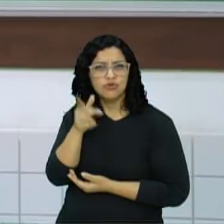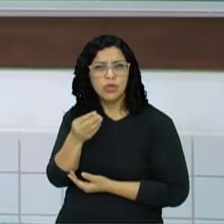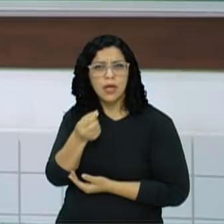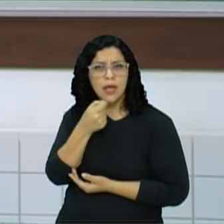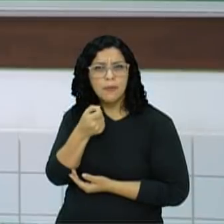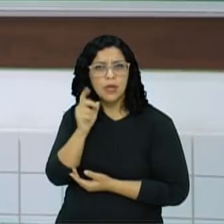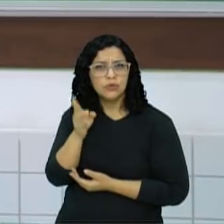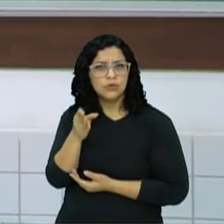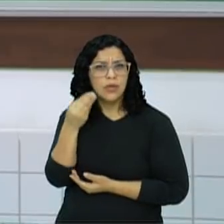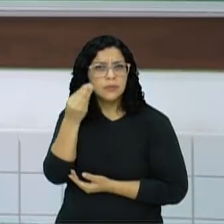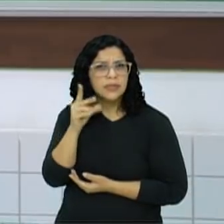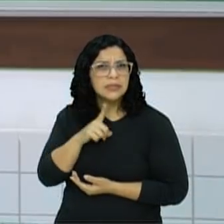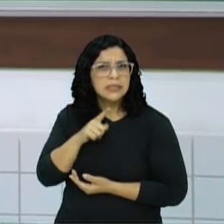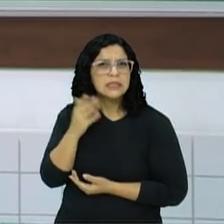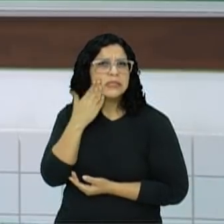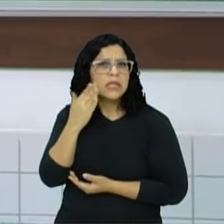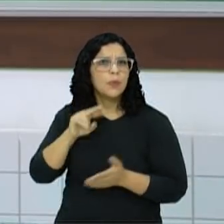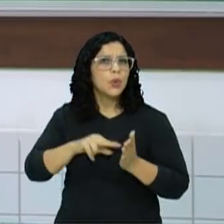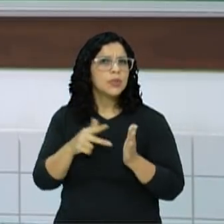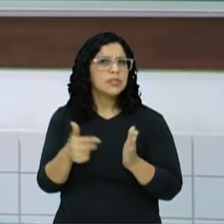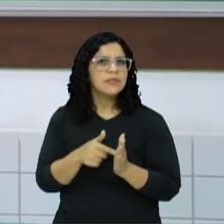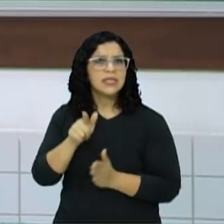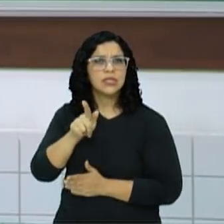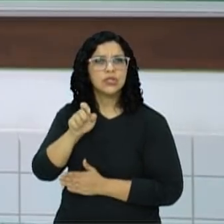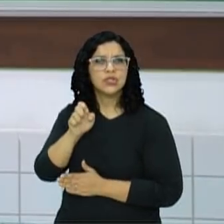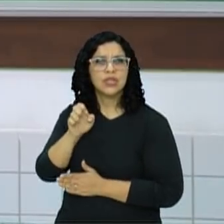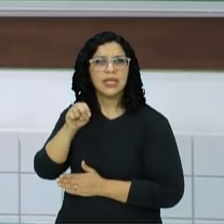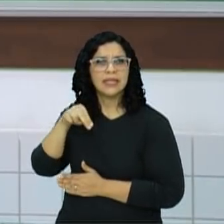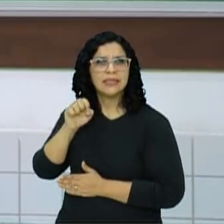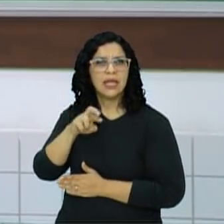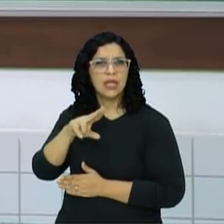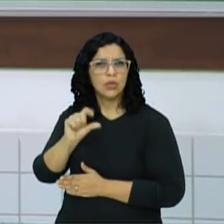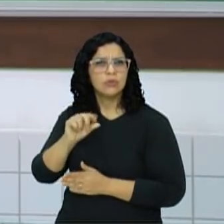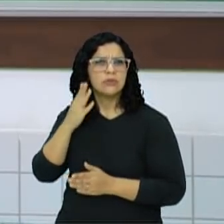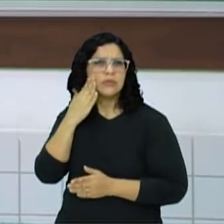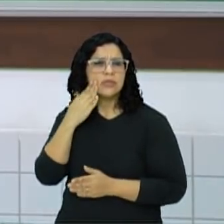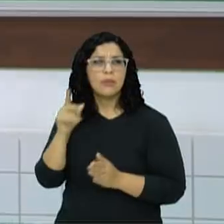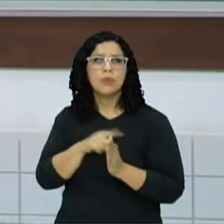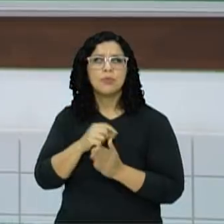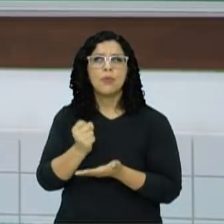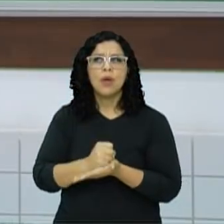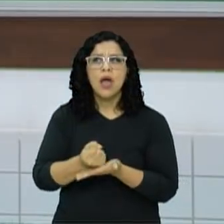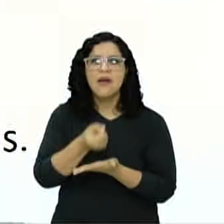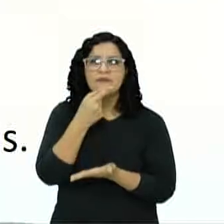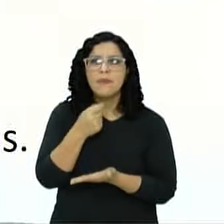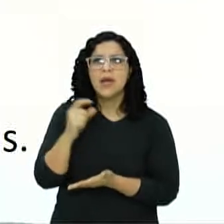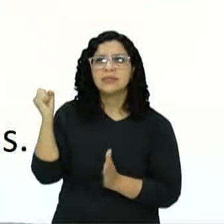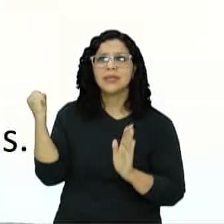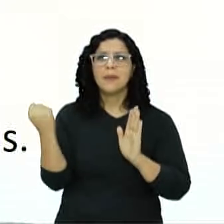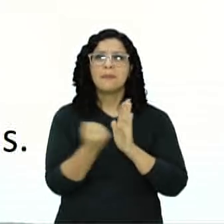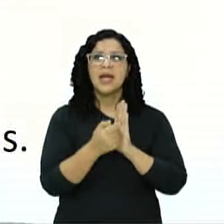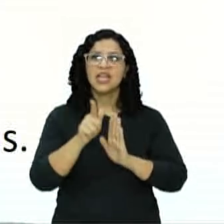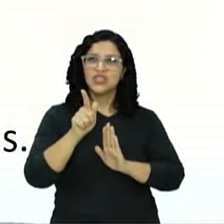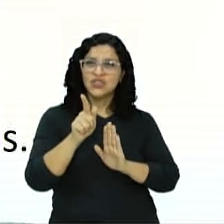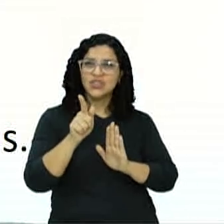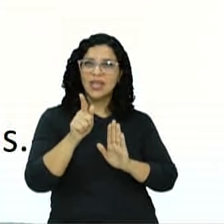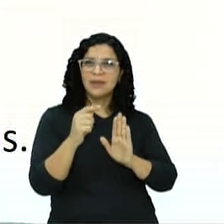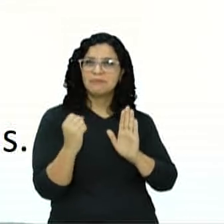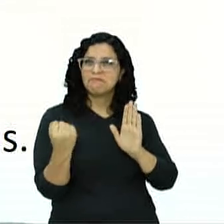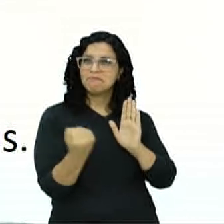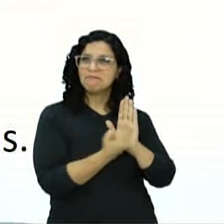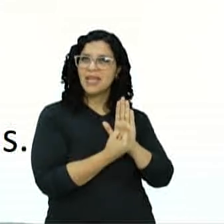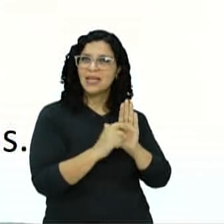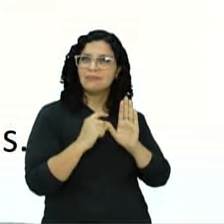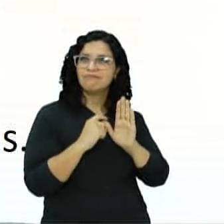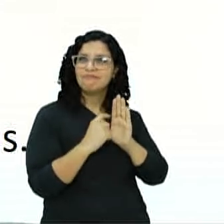genérico? Você sabe o que é um medicamento genérico? Você já viu na farmácia esse símbolo aí em volta dos remédios, essa